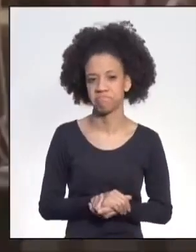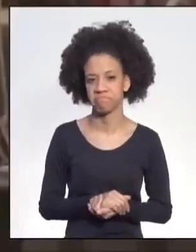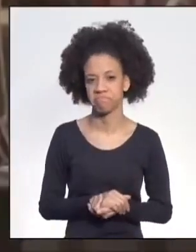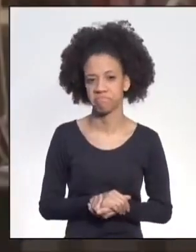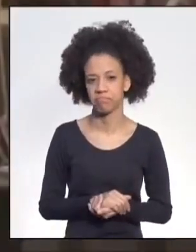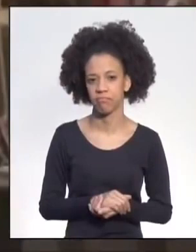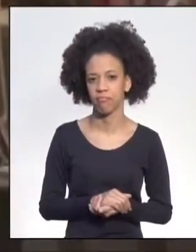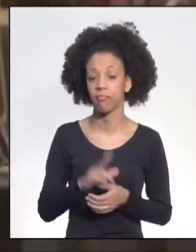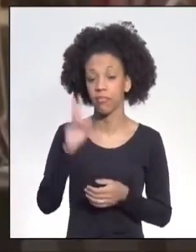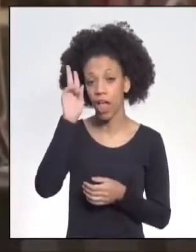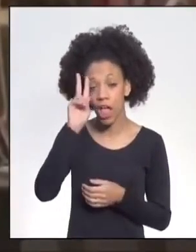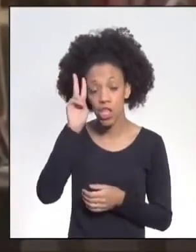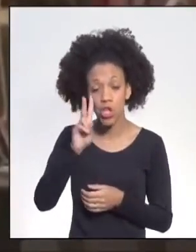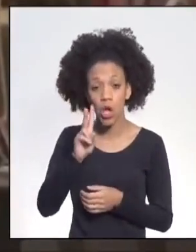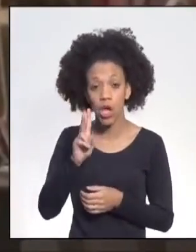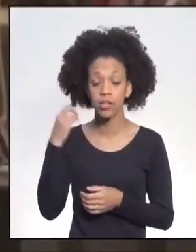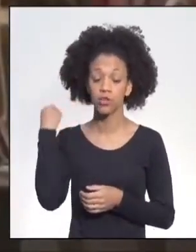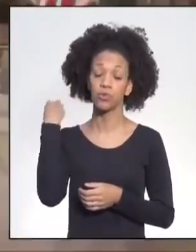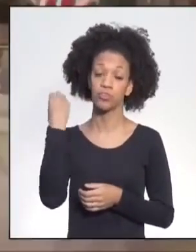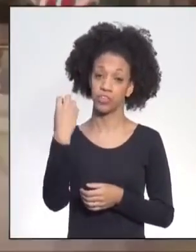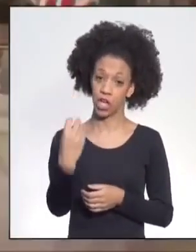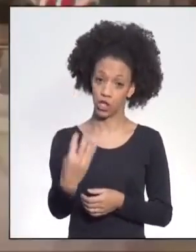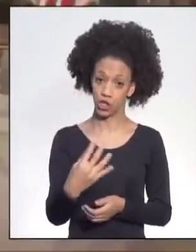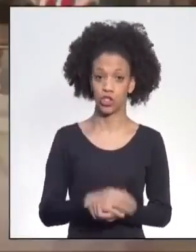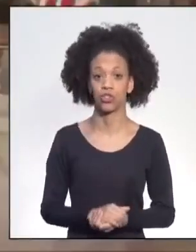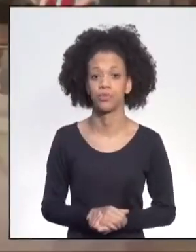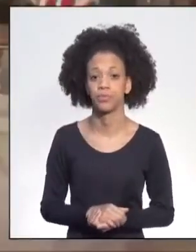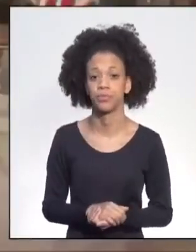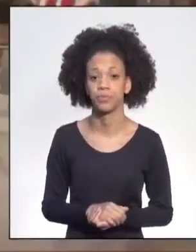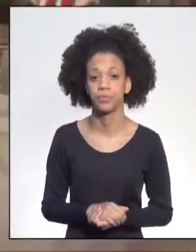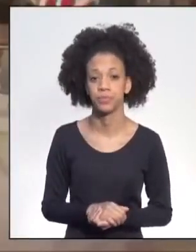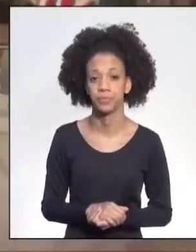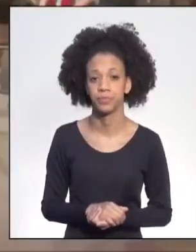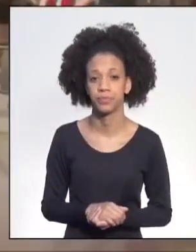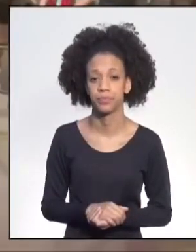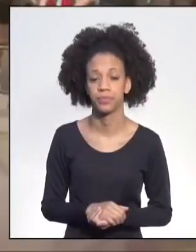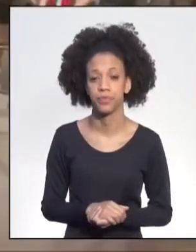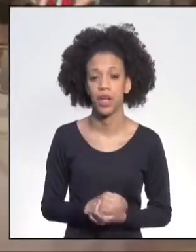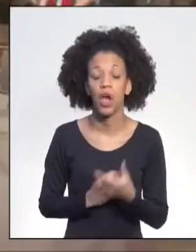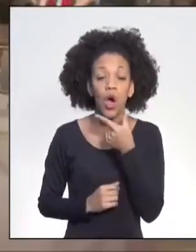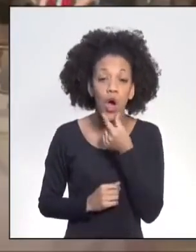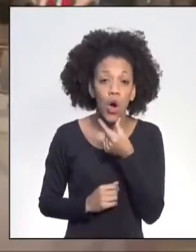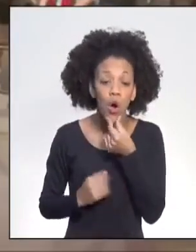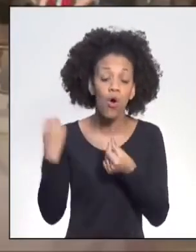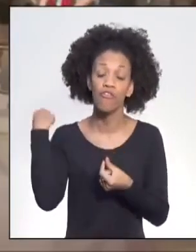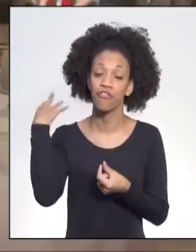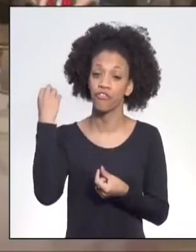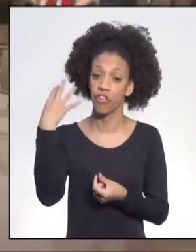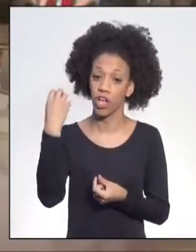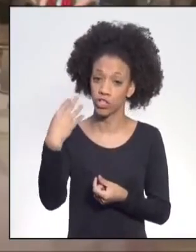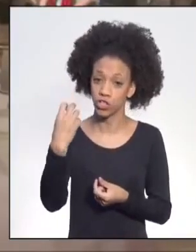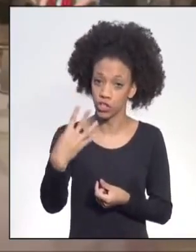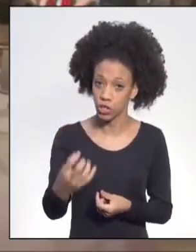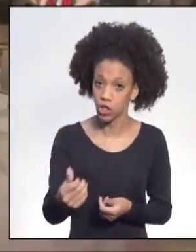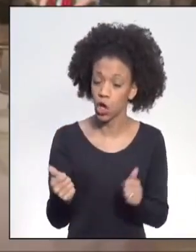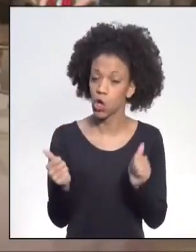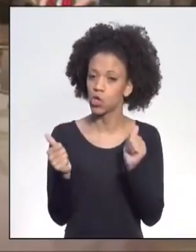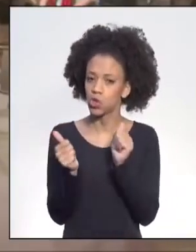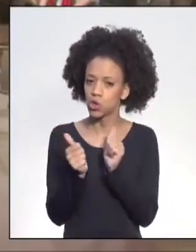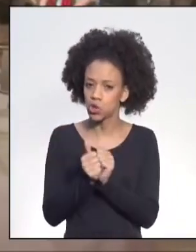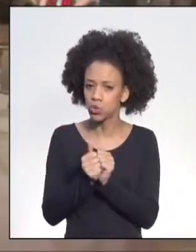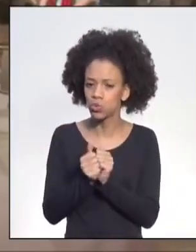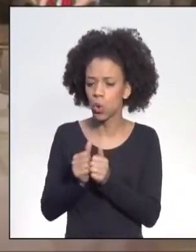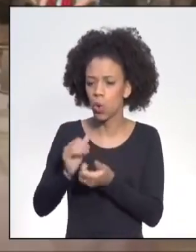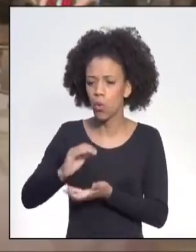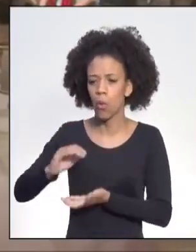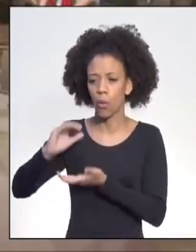voyageur. Essa história que é a história de um viajante. Un voyageur qui voyageait avec une gourde d'eau sur lui. Um viajante que viajava junto com um cantil de